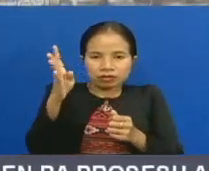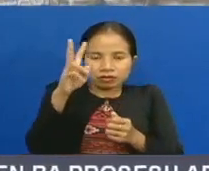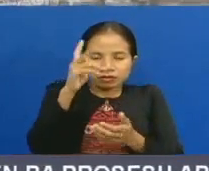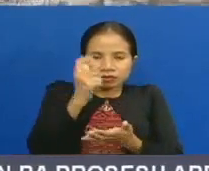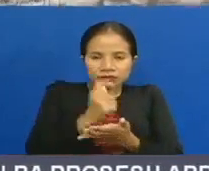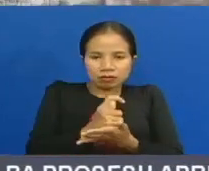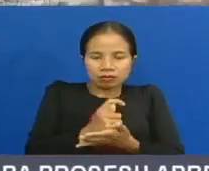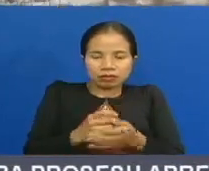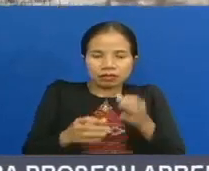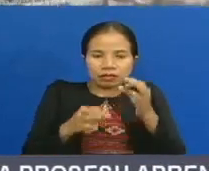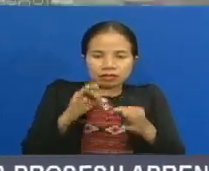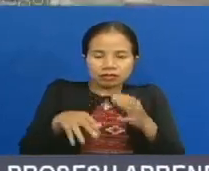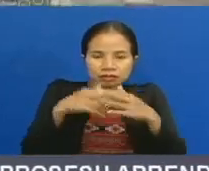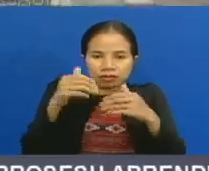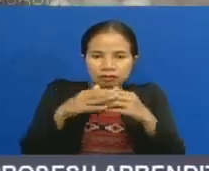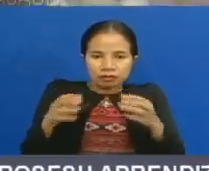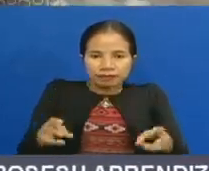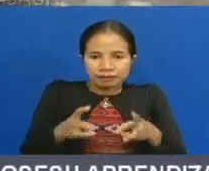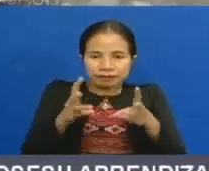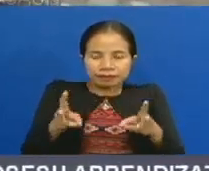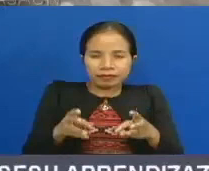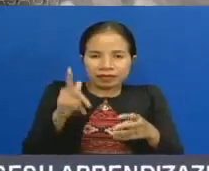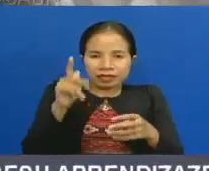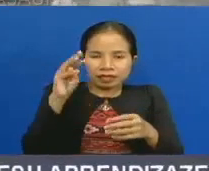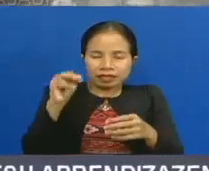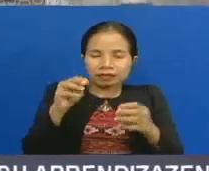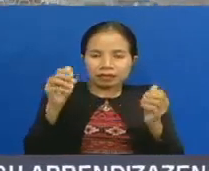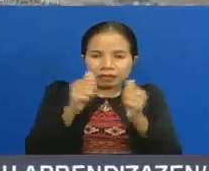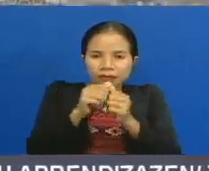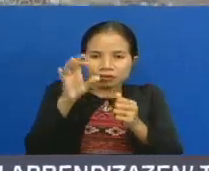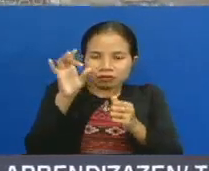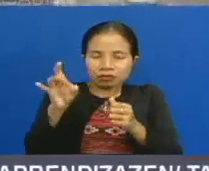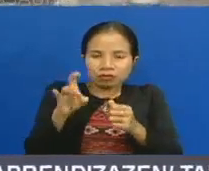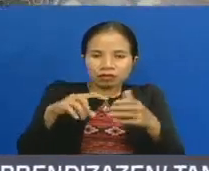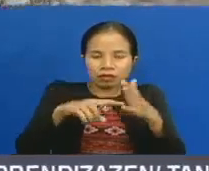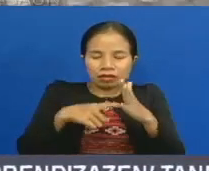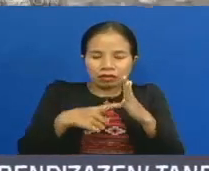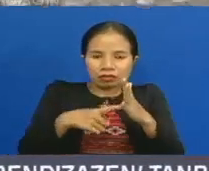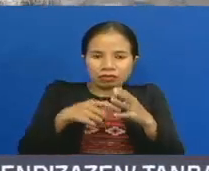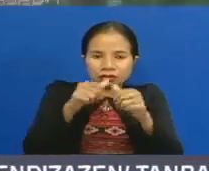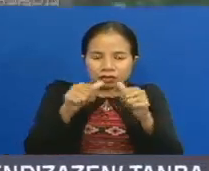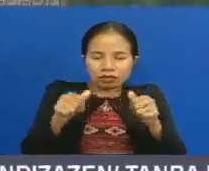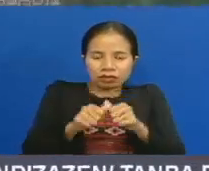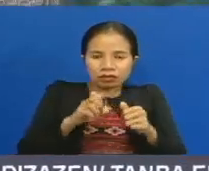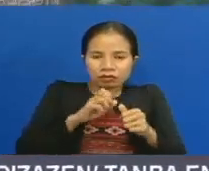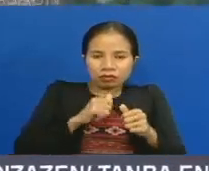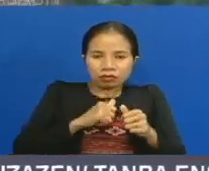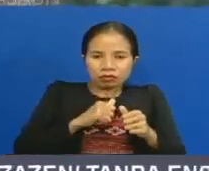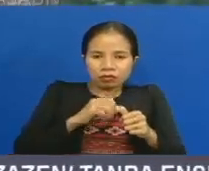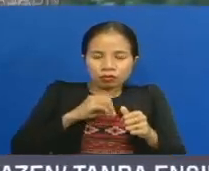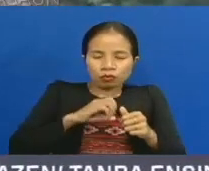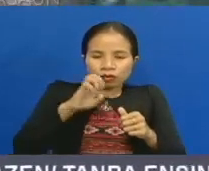rua. Enquanto construção estrada ne o quilômetro hamutu kualu, hahuhusi aldeia oebaha, toia